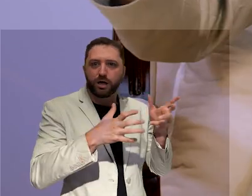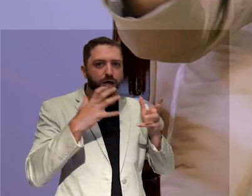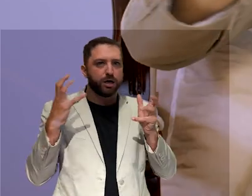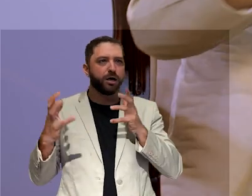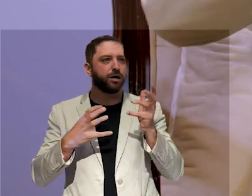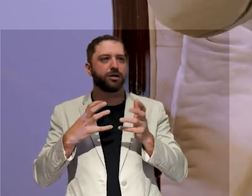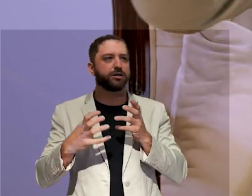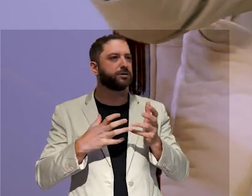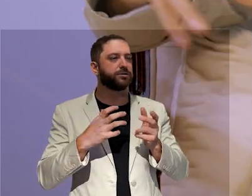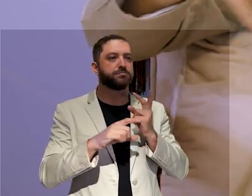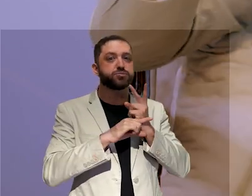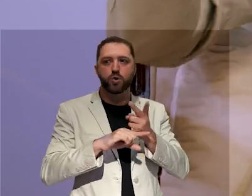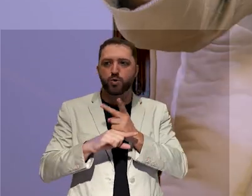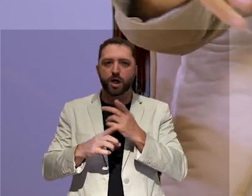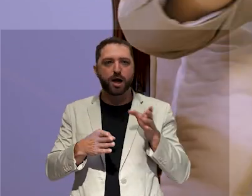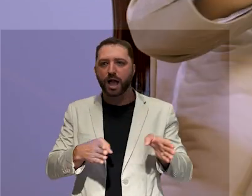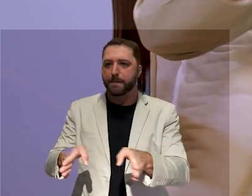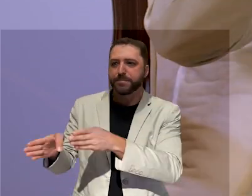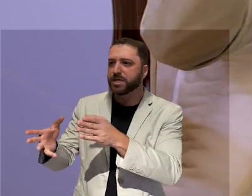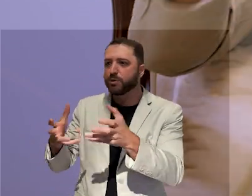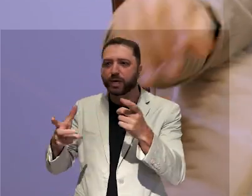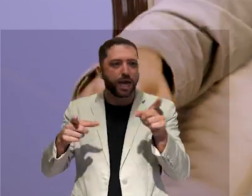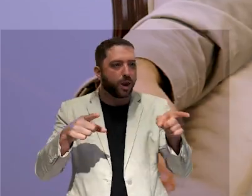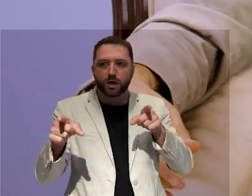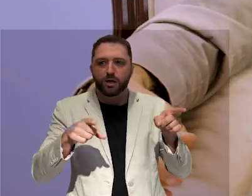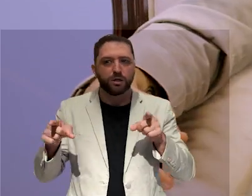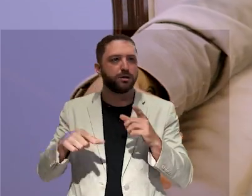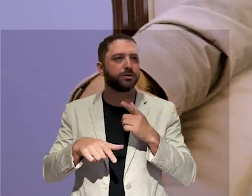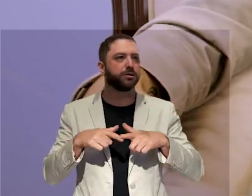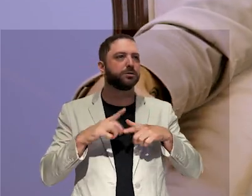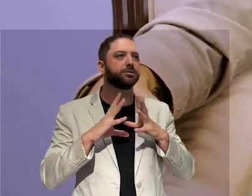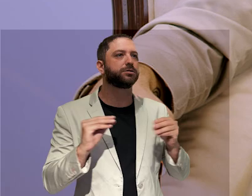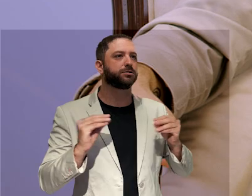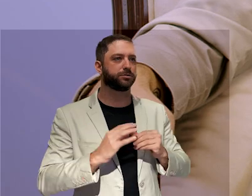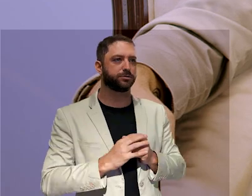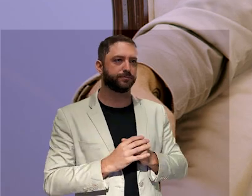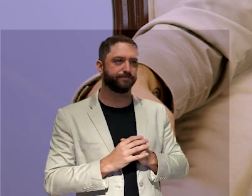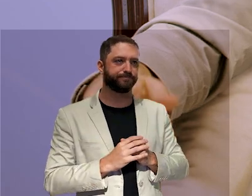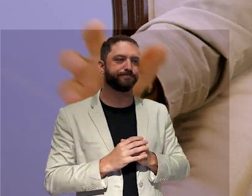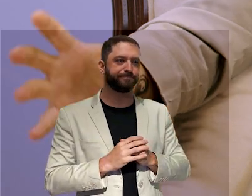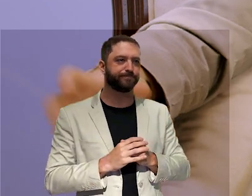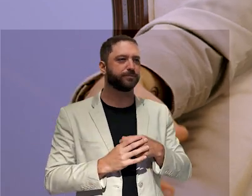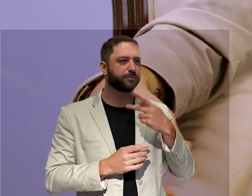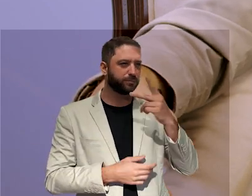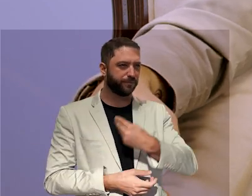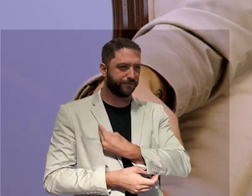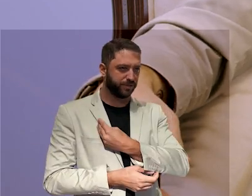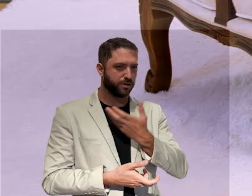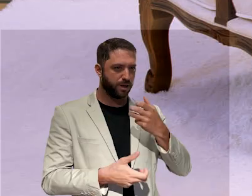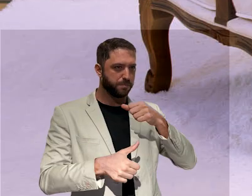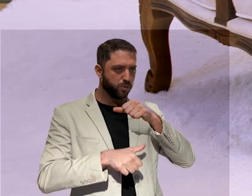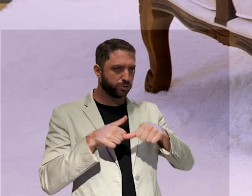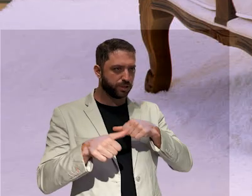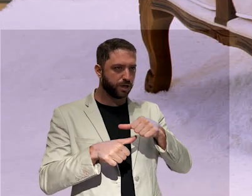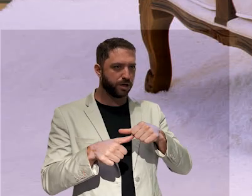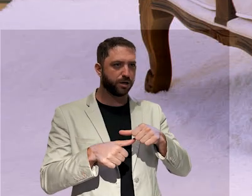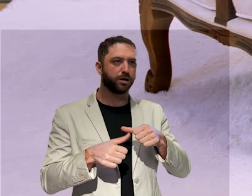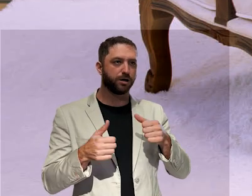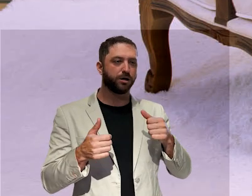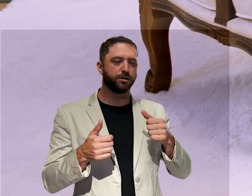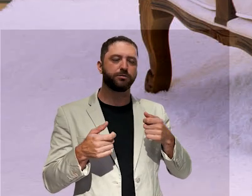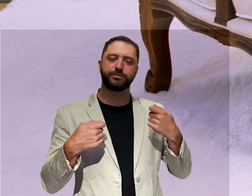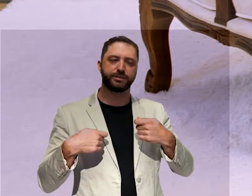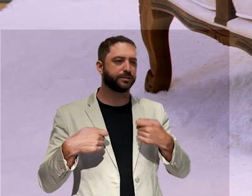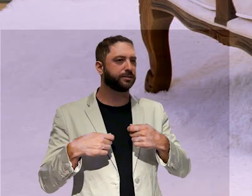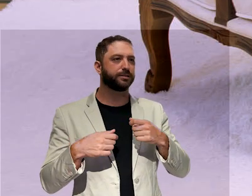buscar várias respostas em vários mecanismos, em vários meios para procurar achar um caminho, para achar soluções. Então, quer começar a